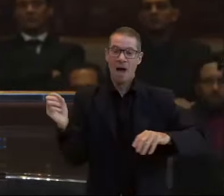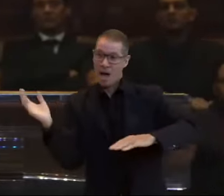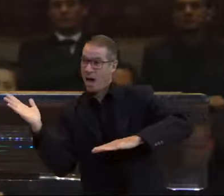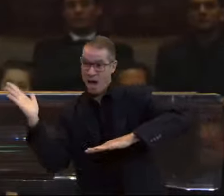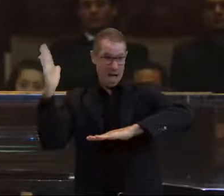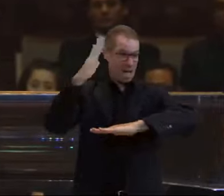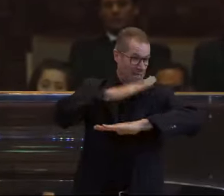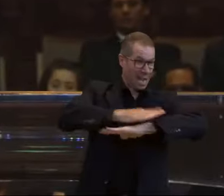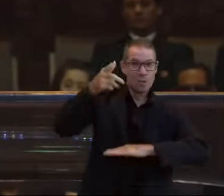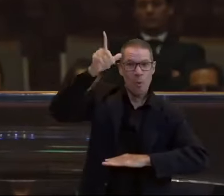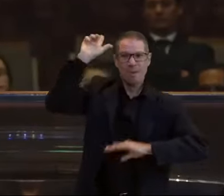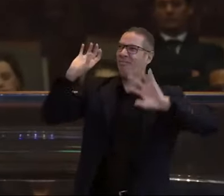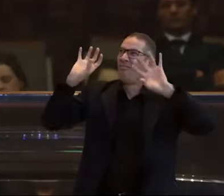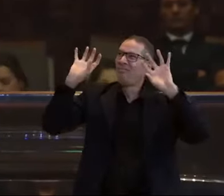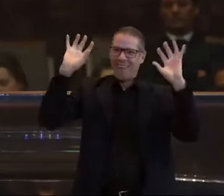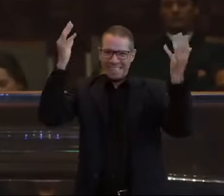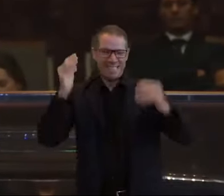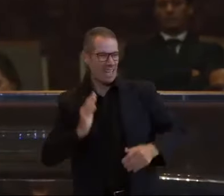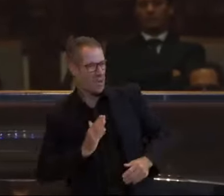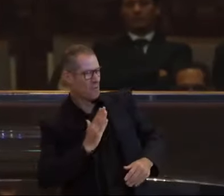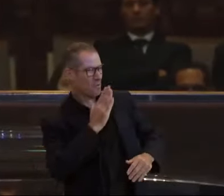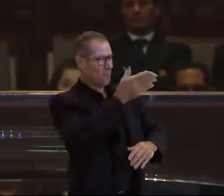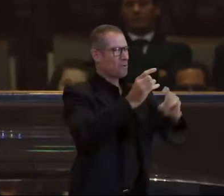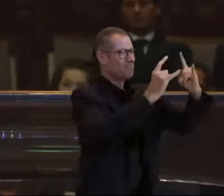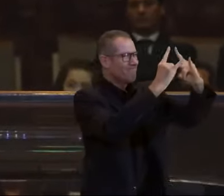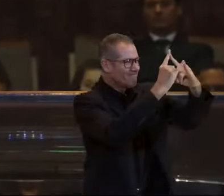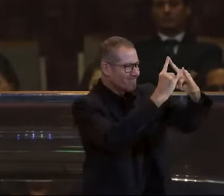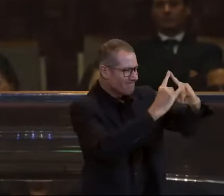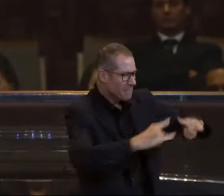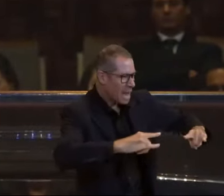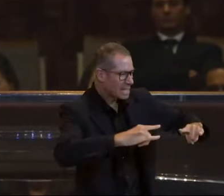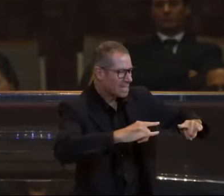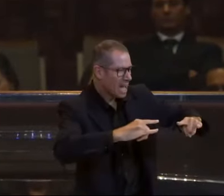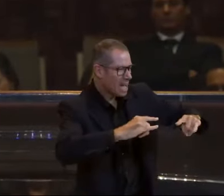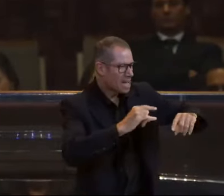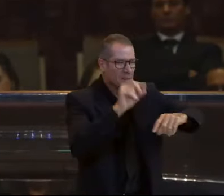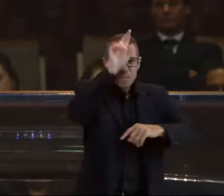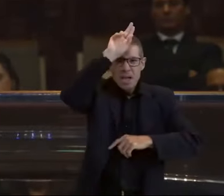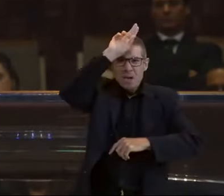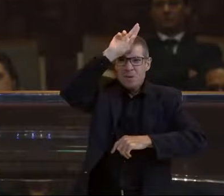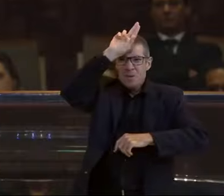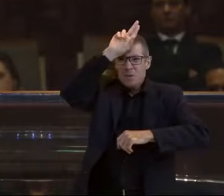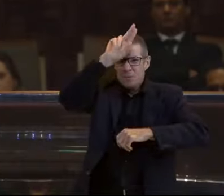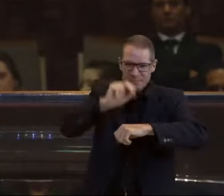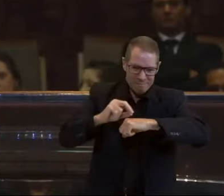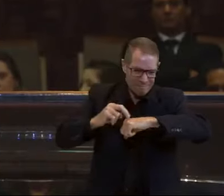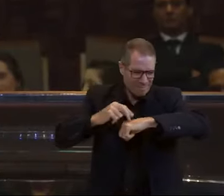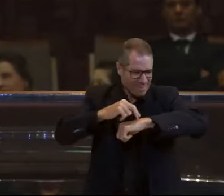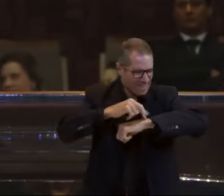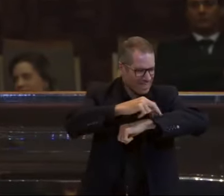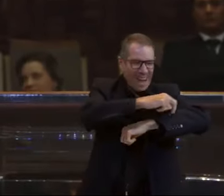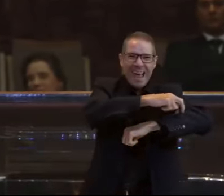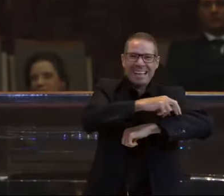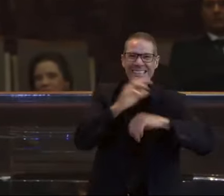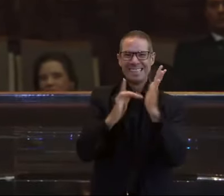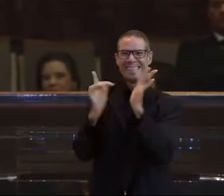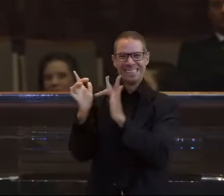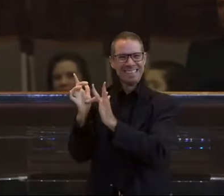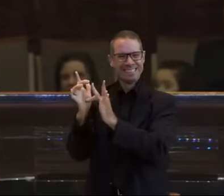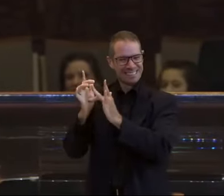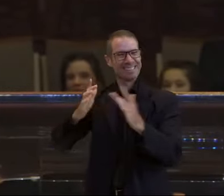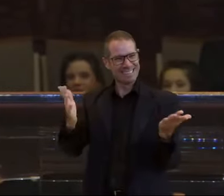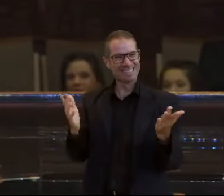era uma festa. Eu fui lá numa barraquinha Formiguinhas de Jesus. Não é? Tem gente